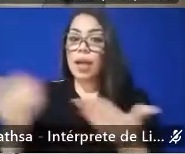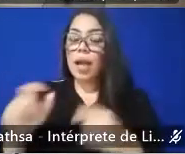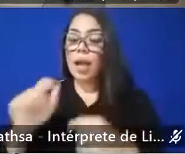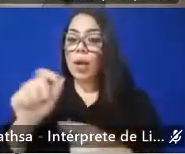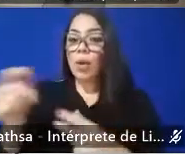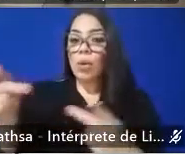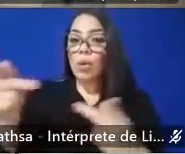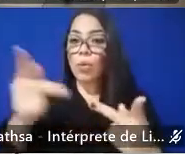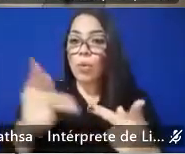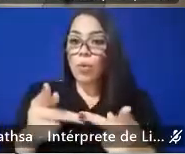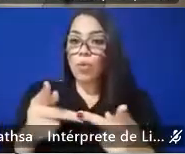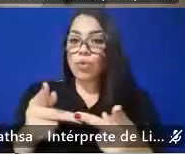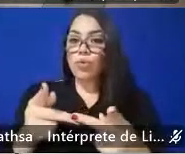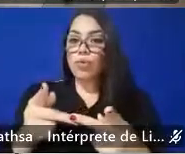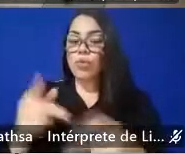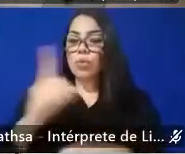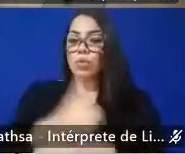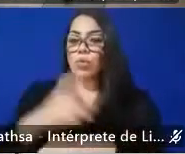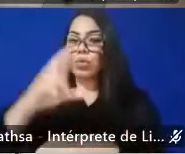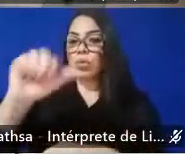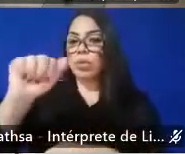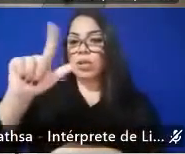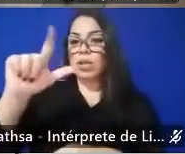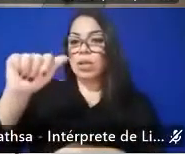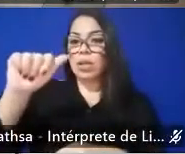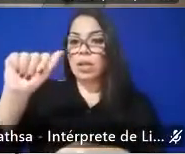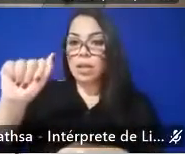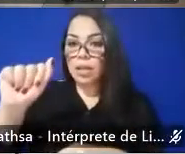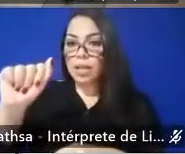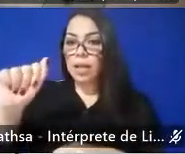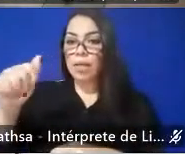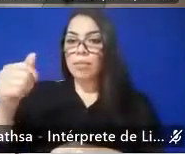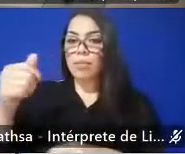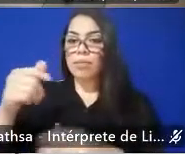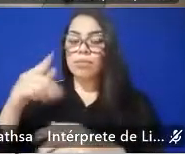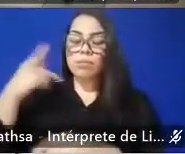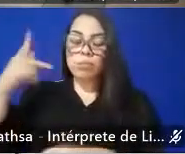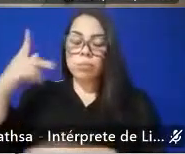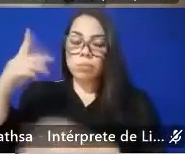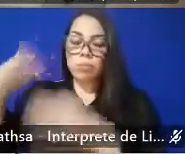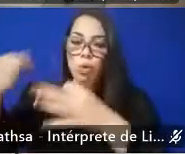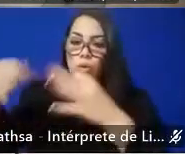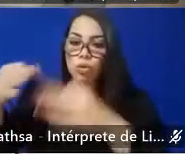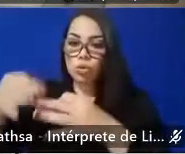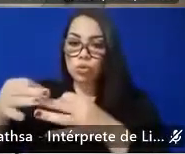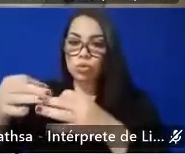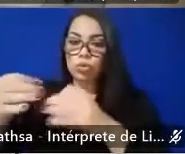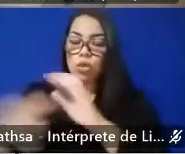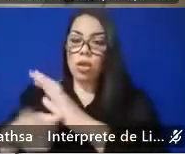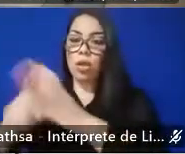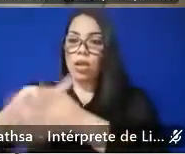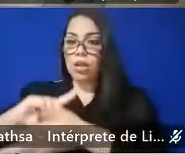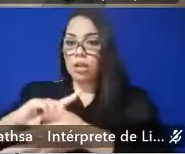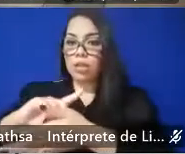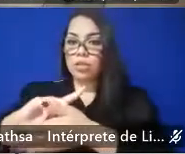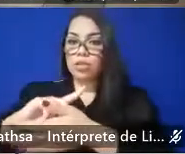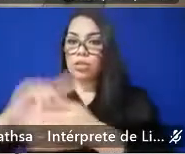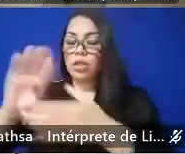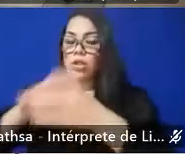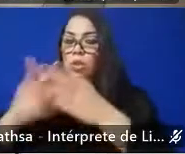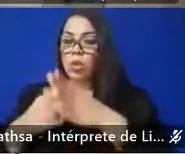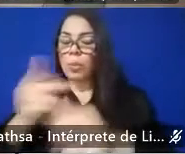doutora Carla Rodrigues Araújo de Castro procuradora de justiça e secretária do alto especial do colégio de Procuradores de justiça